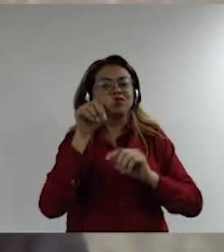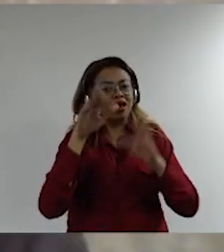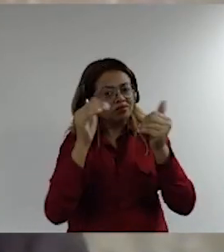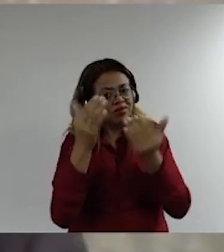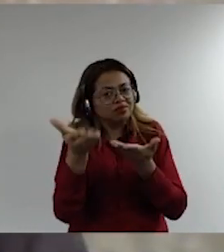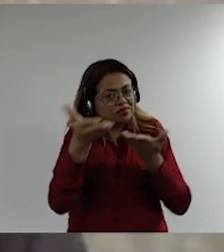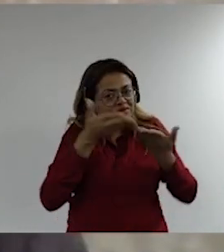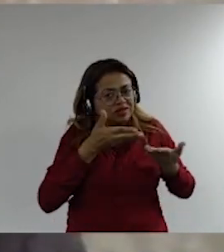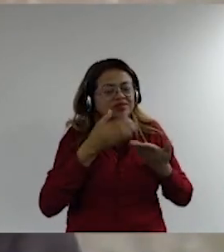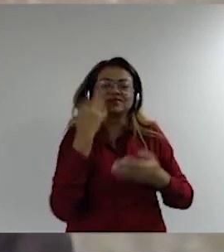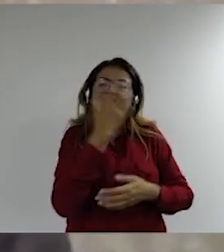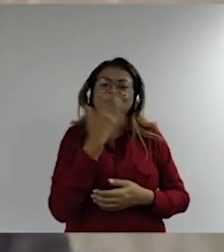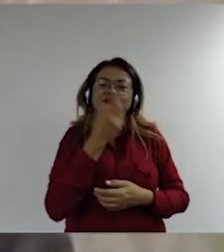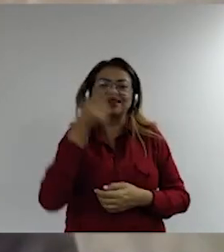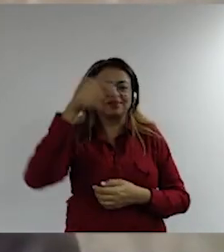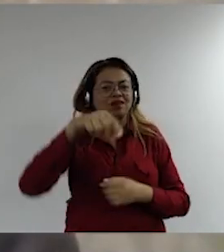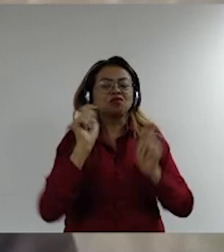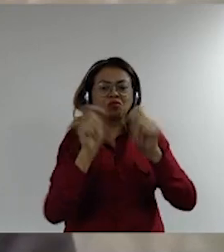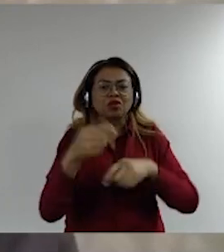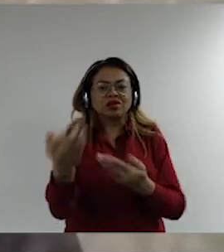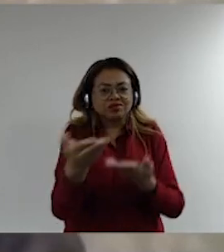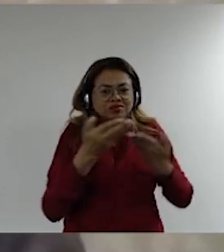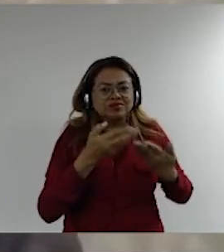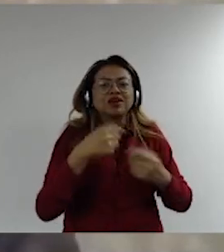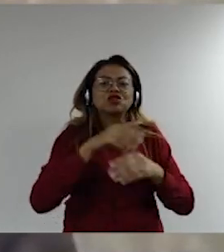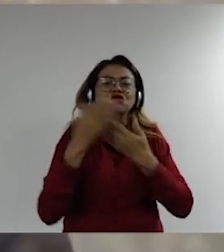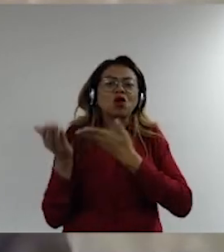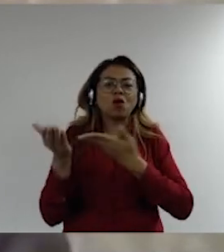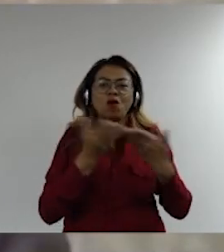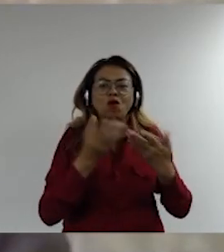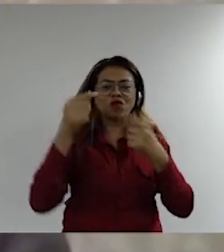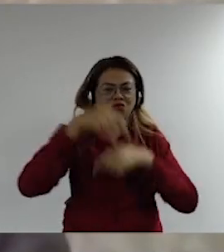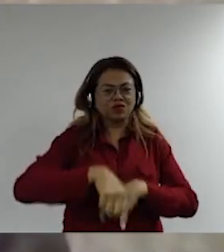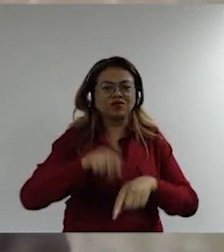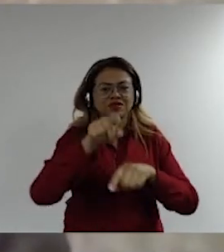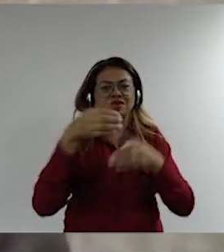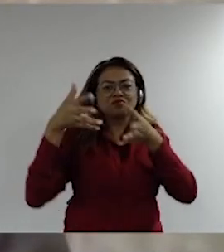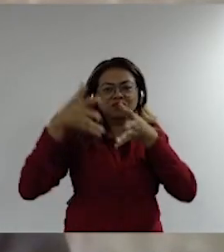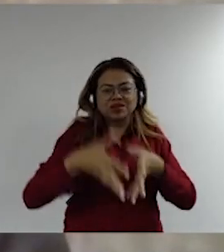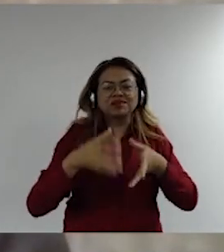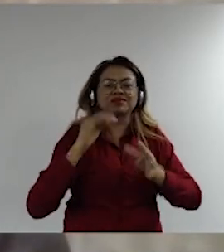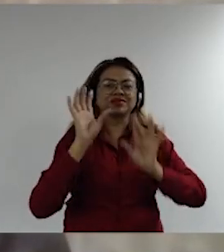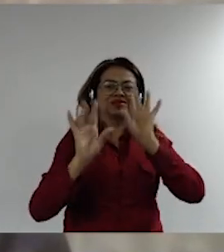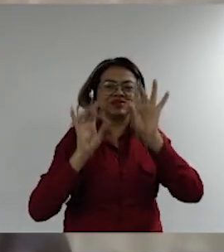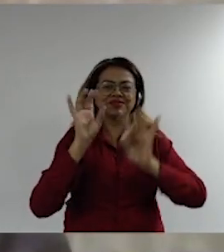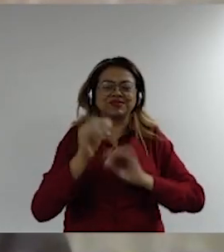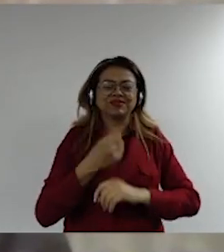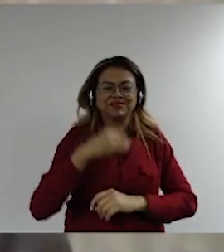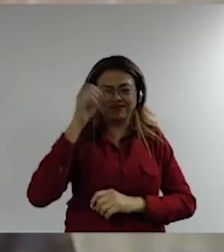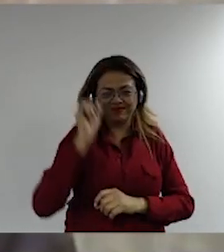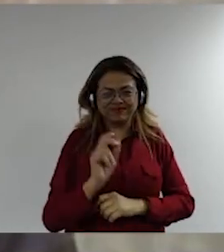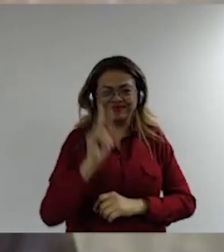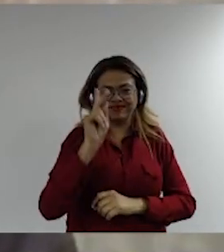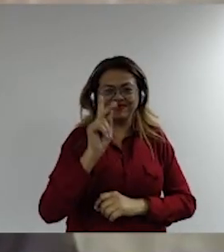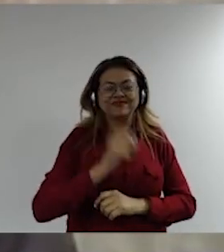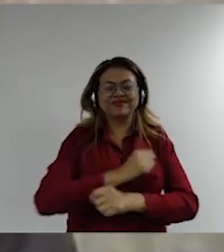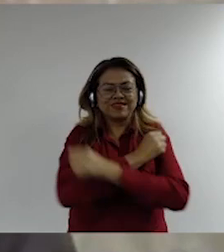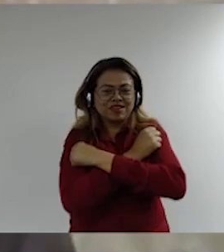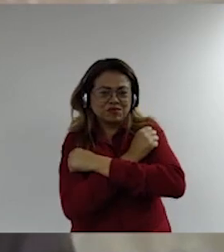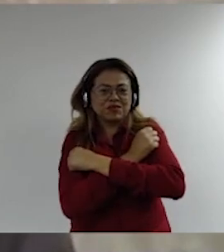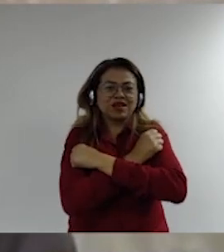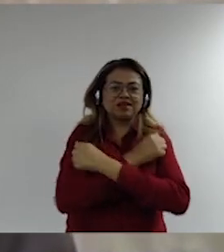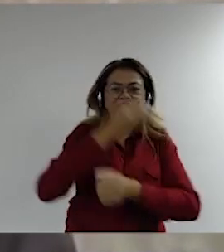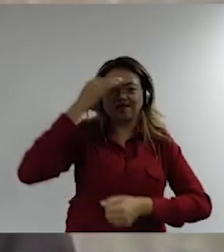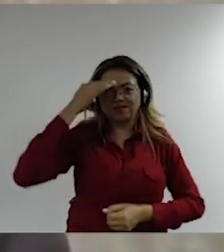da canção aqui de Rondônia e da Avanço. Eu vou convidá-lo já para fazer uma participação especial aqui, tá bom, meu amigo? Abraço,